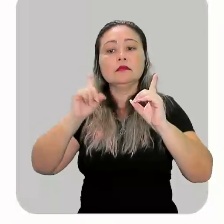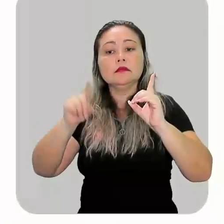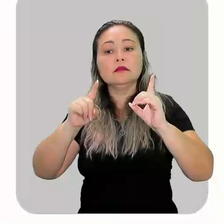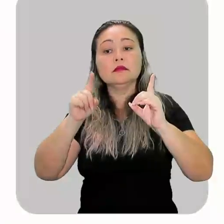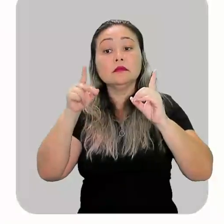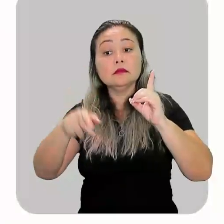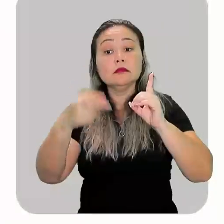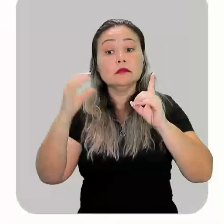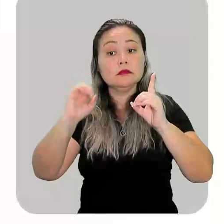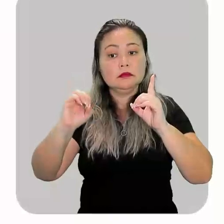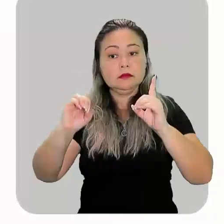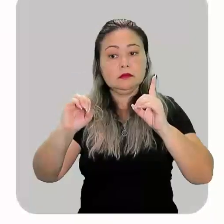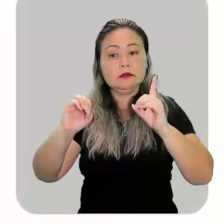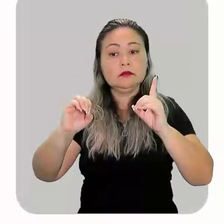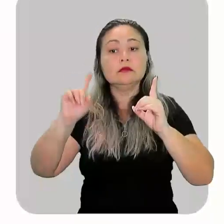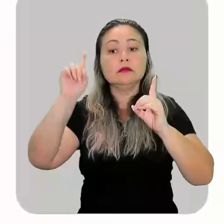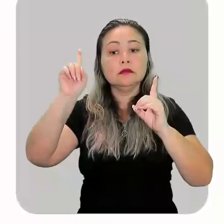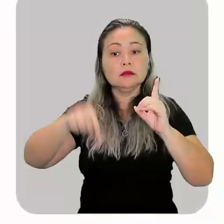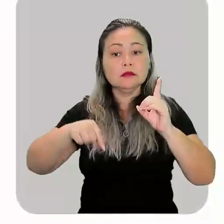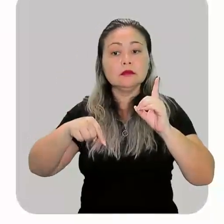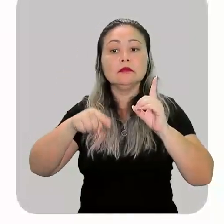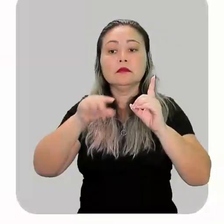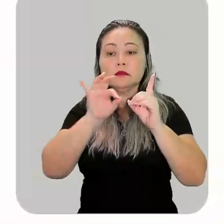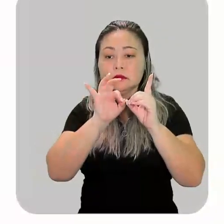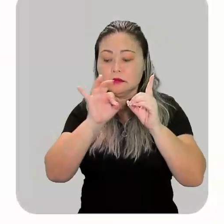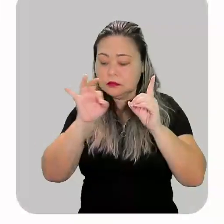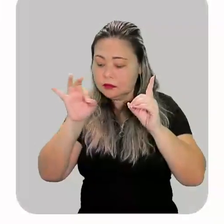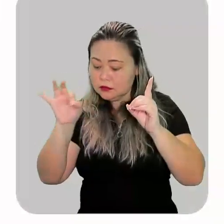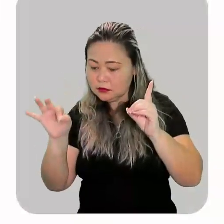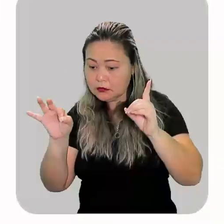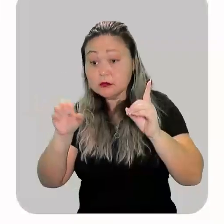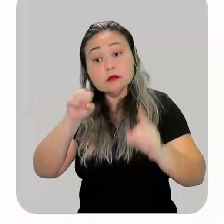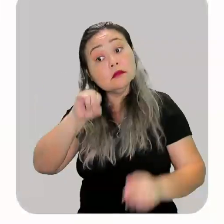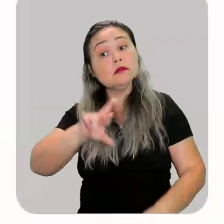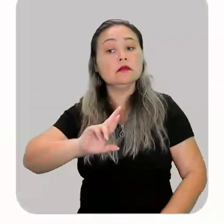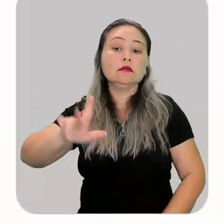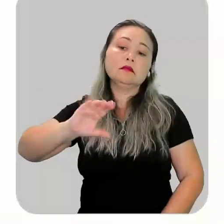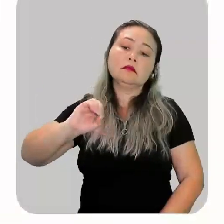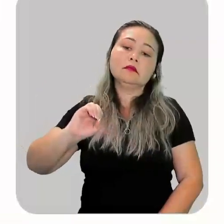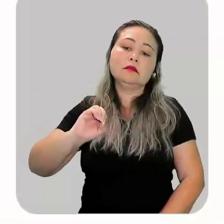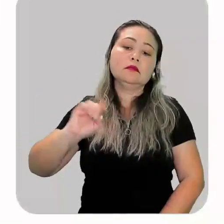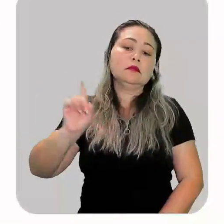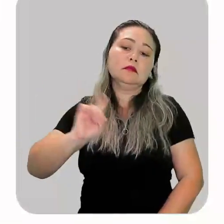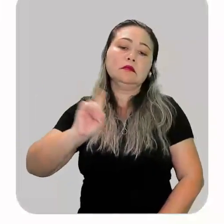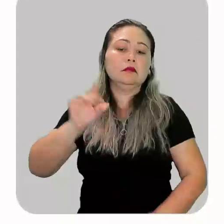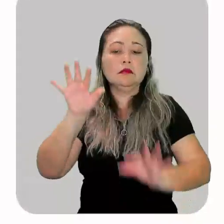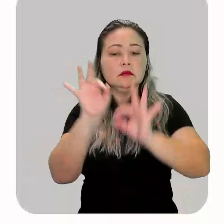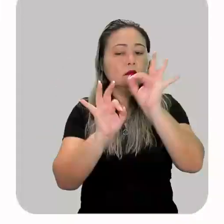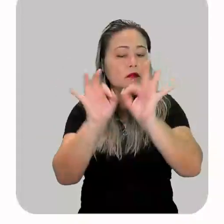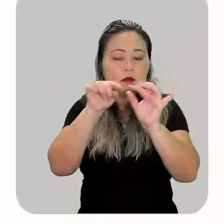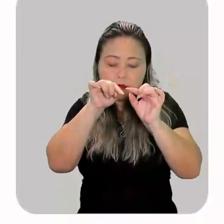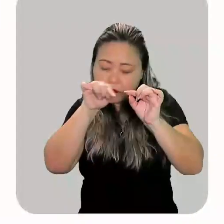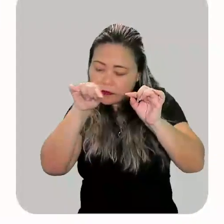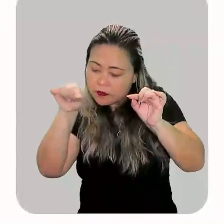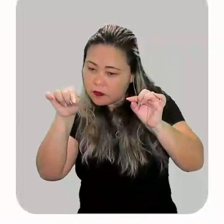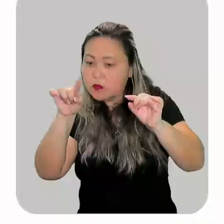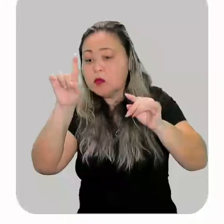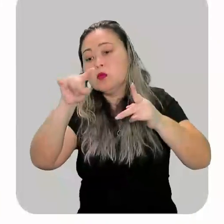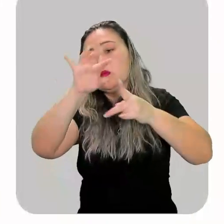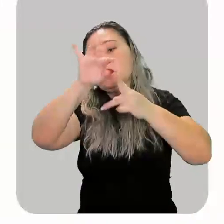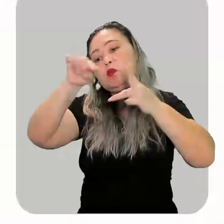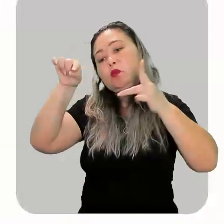igual a 0. Se isso acontecer, eles estão alinhados. Se for diferente de 0, não estão alinhados, formam